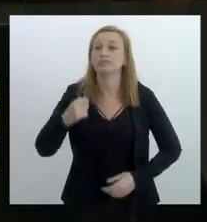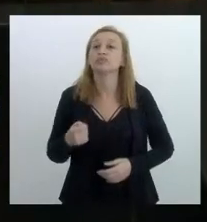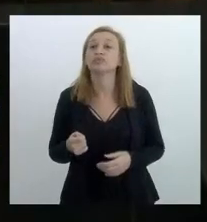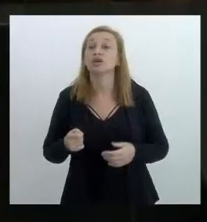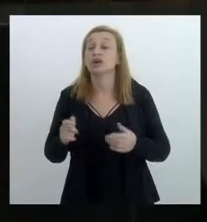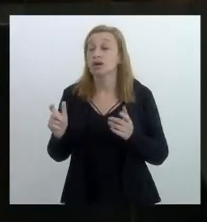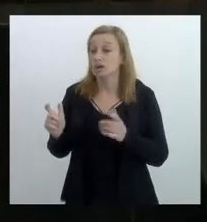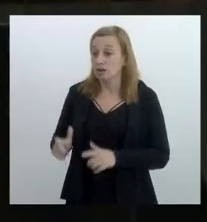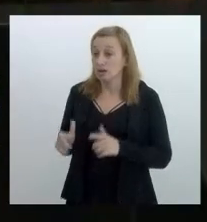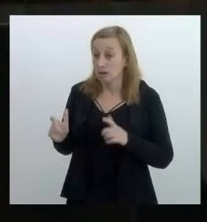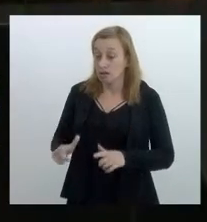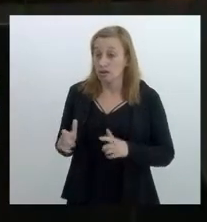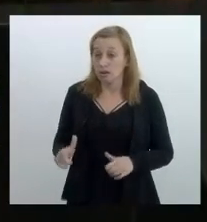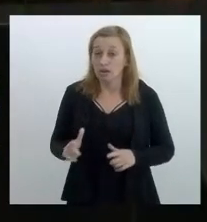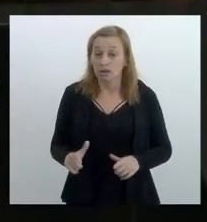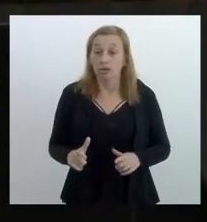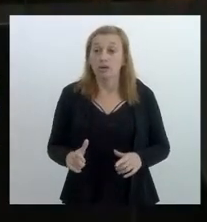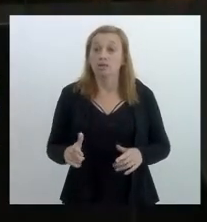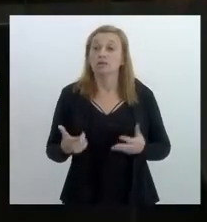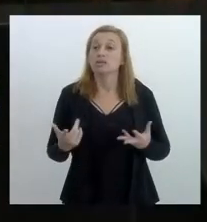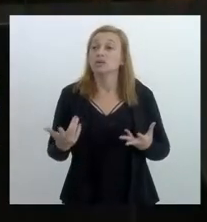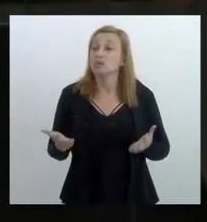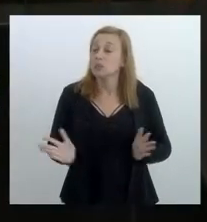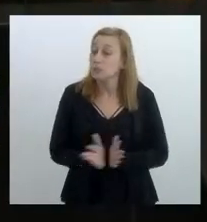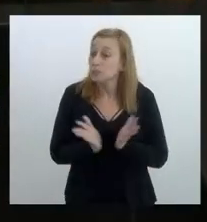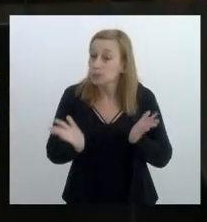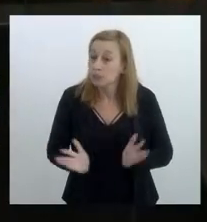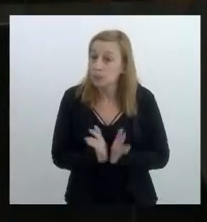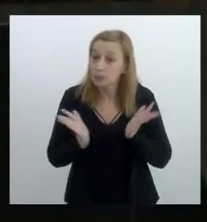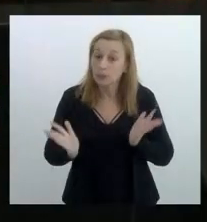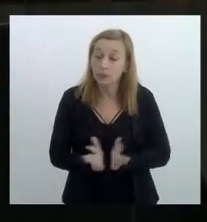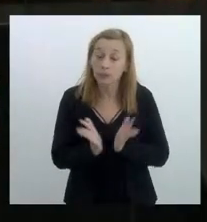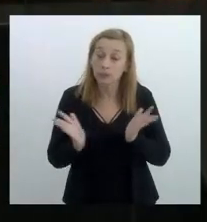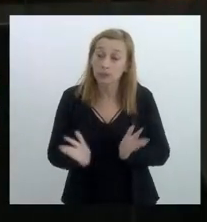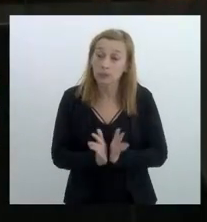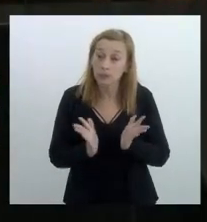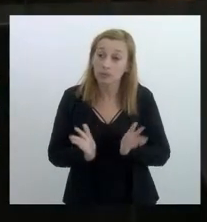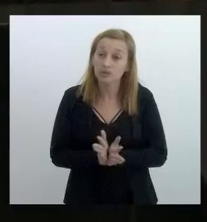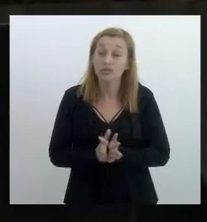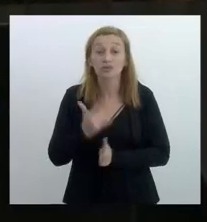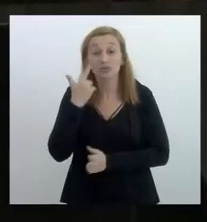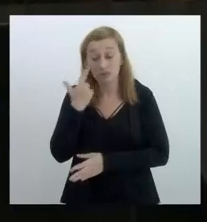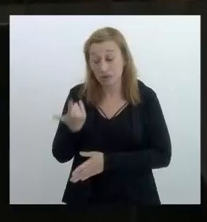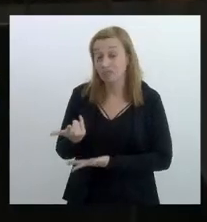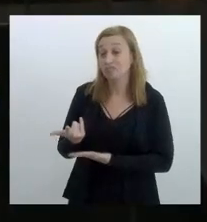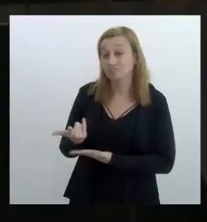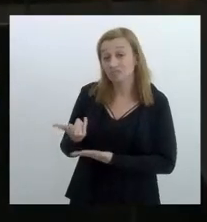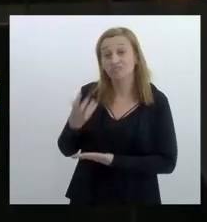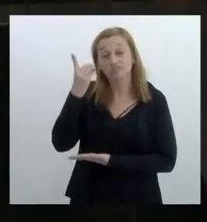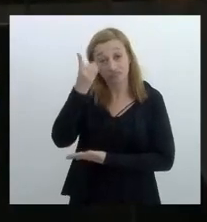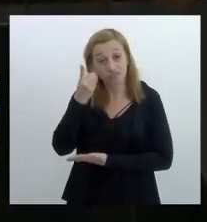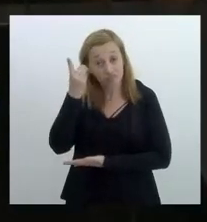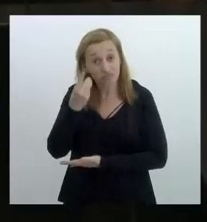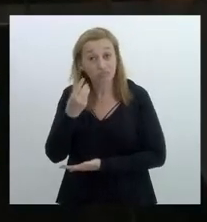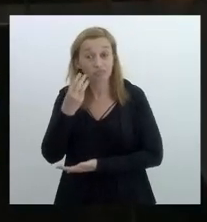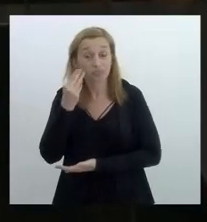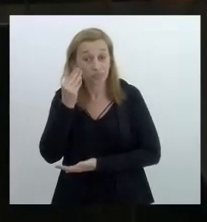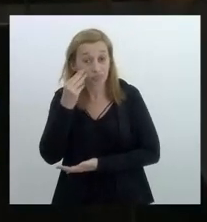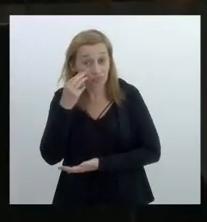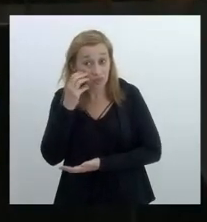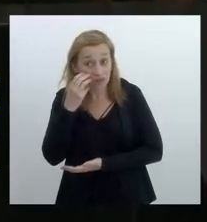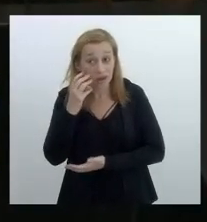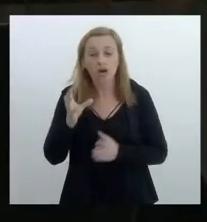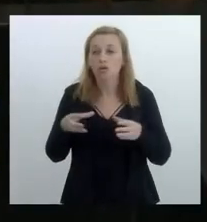numa situação de extrema vulnerabilidade e miserabilidade. A gente tem visto isso, deputado Valdec, com a